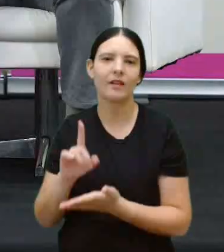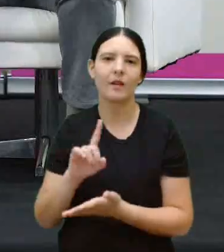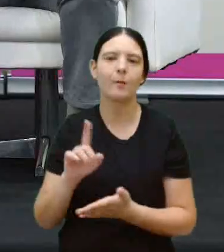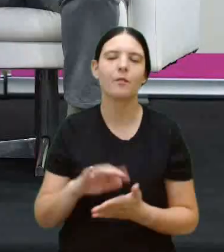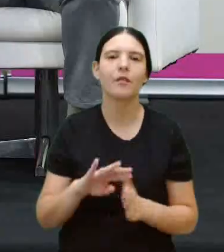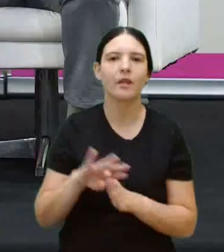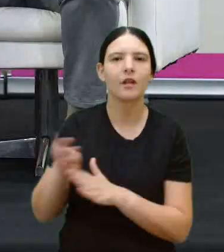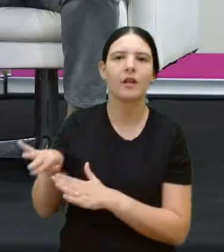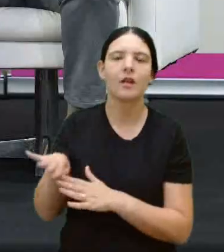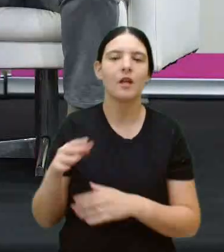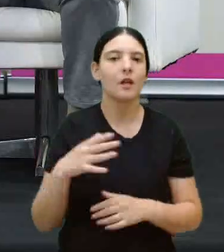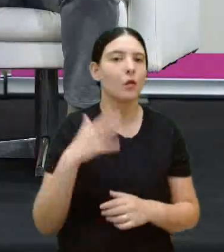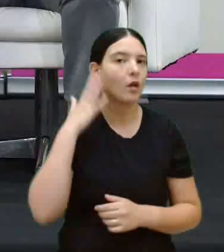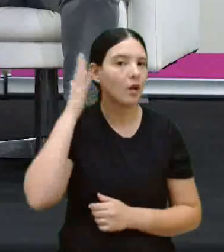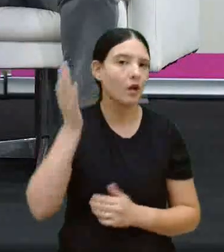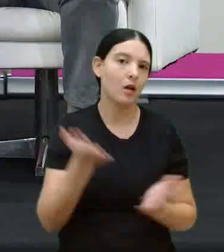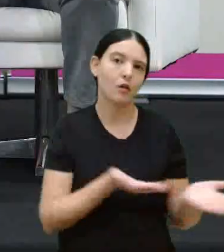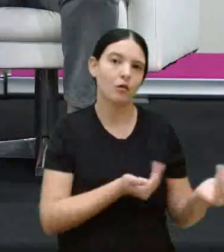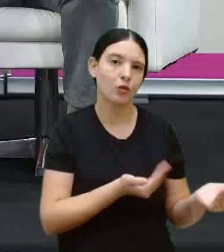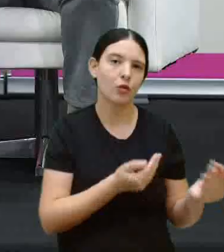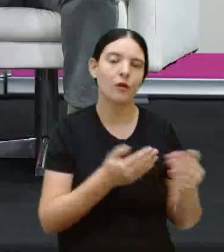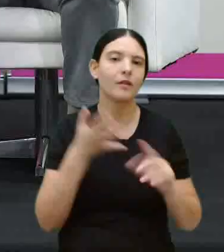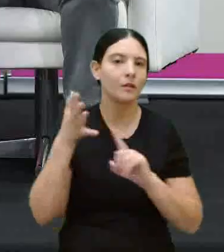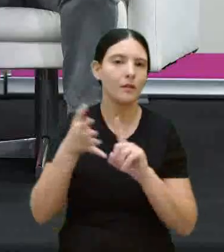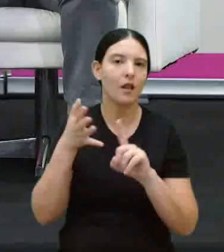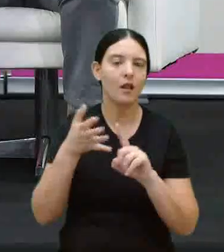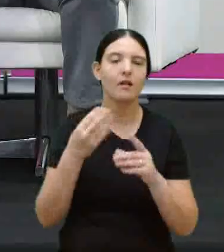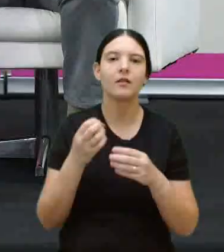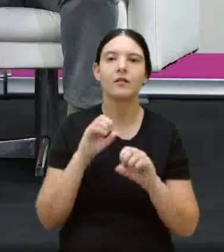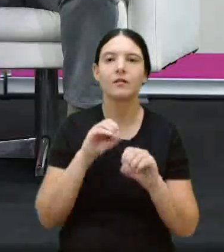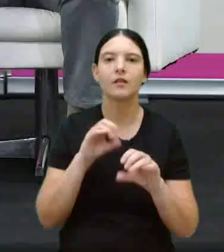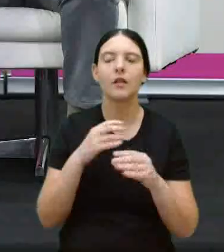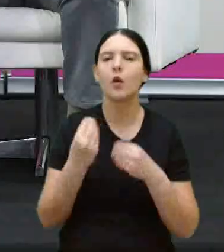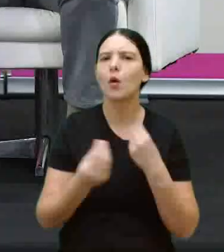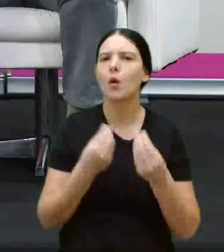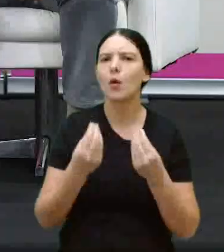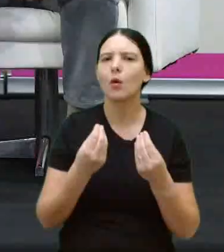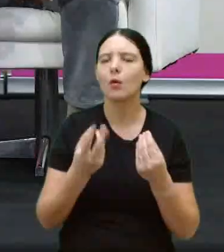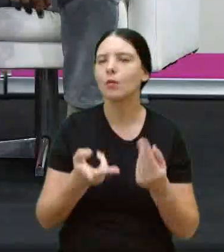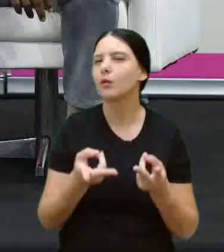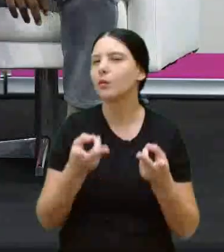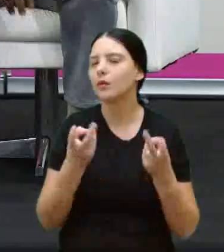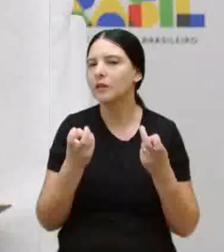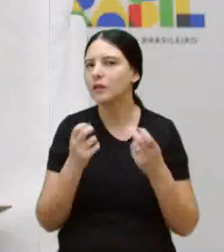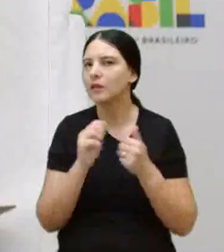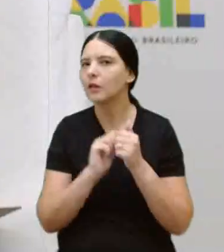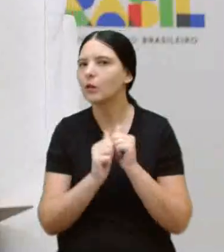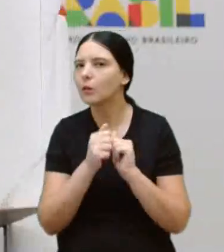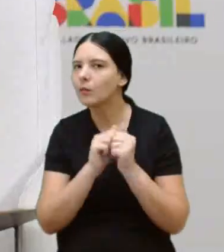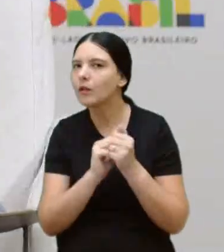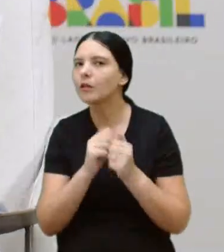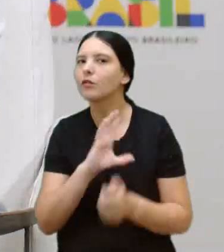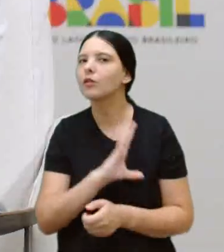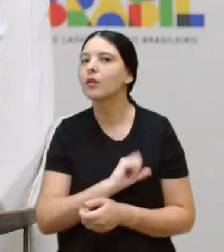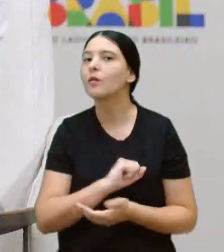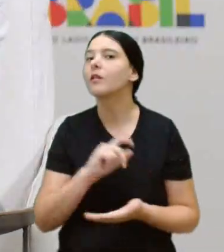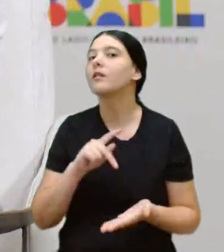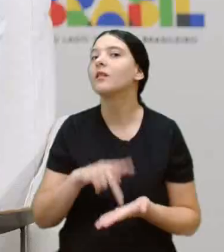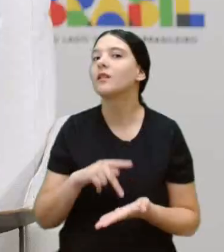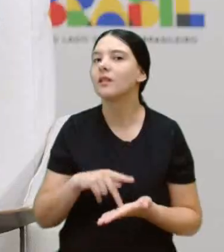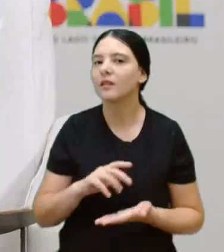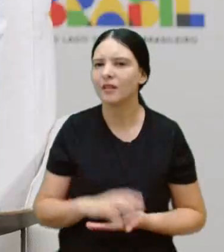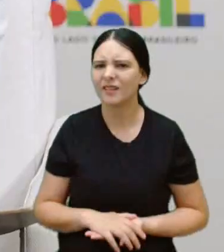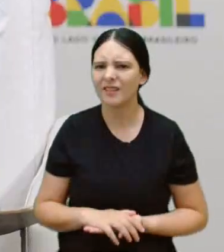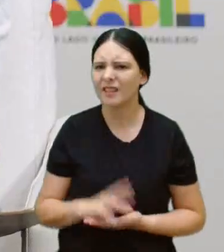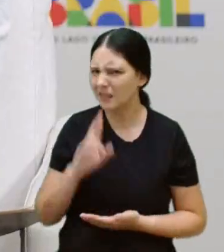adolescentes chamada Como Reconhecer o Beijo de Amor Verdadeiro. Então, acho que eu respondi, Dani. Então, assim, era